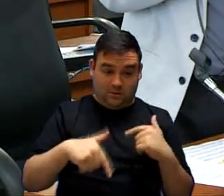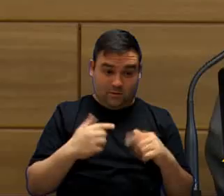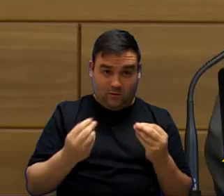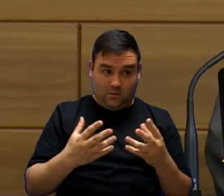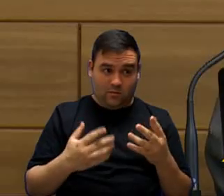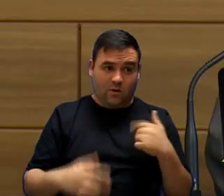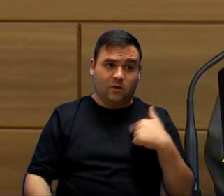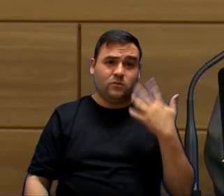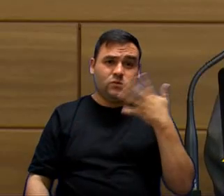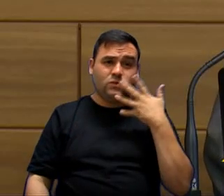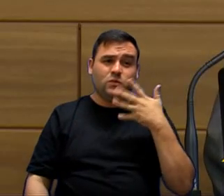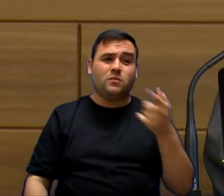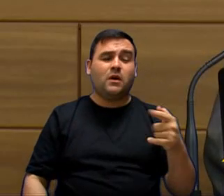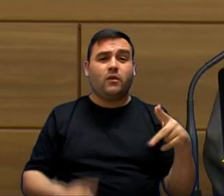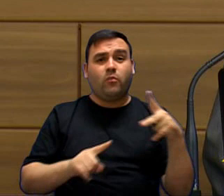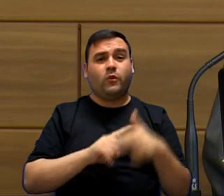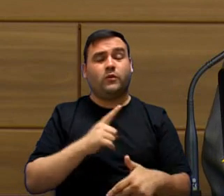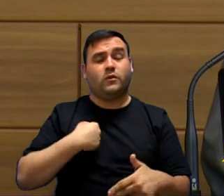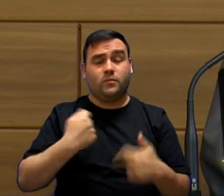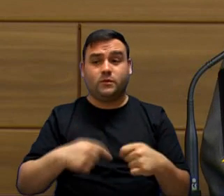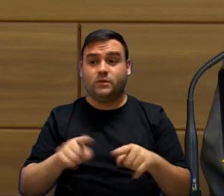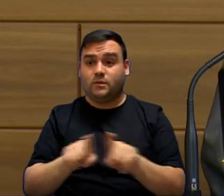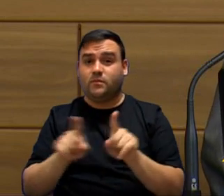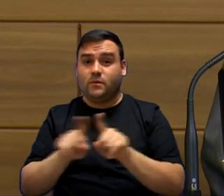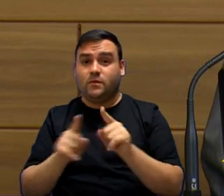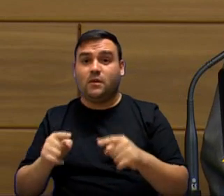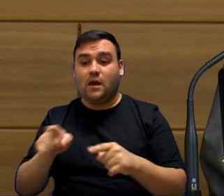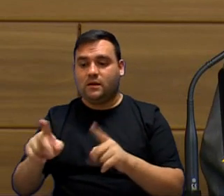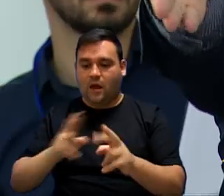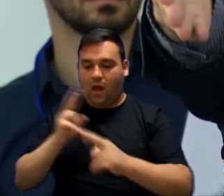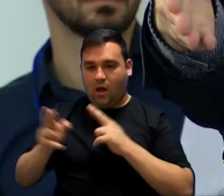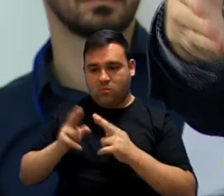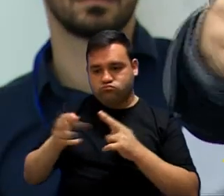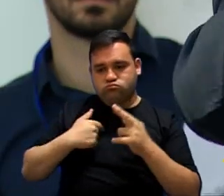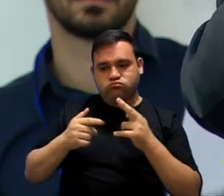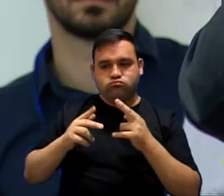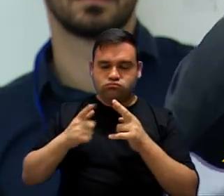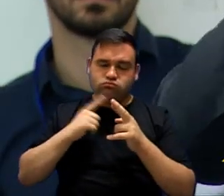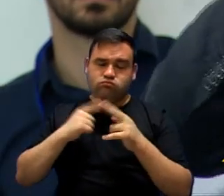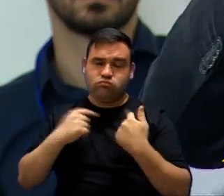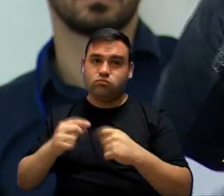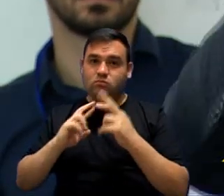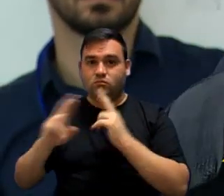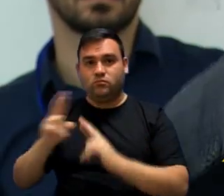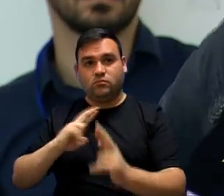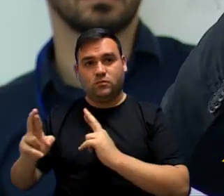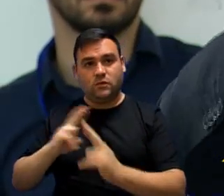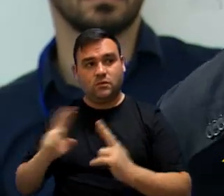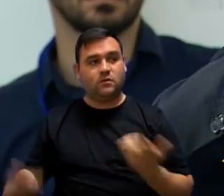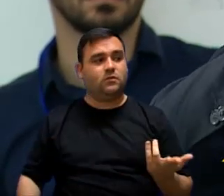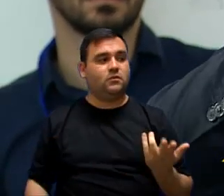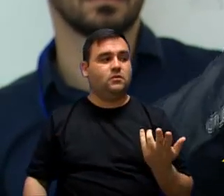com a palavra. Eu sei, mas ele cortou. Eu tenho que só refutar o que o vereador está falando.